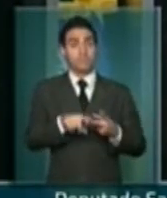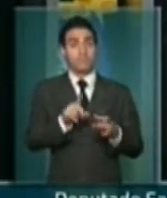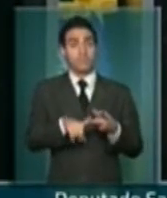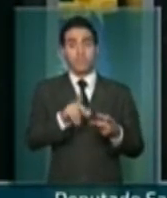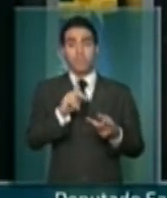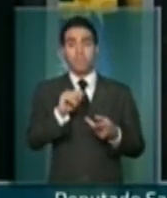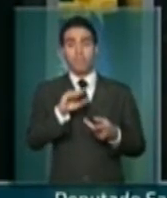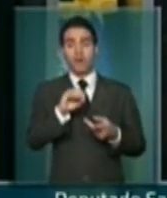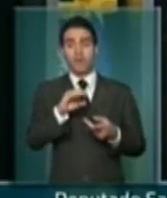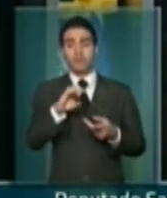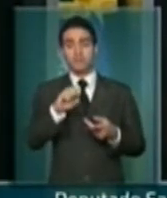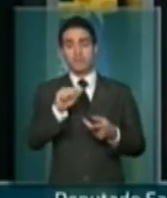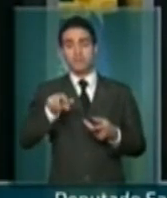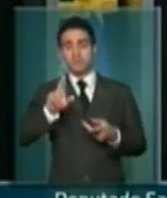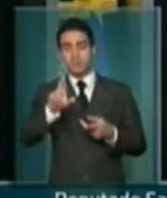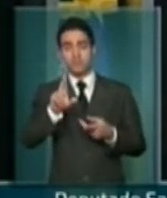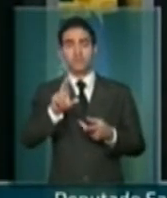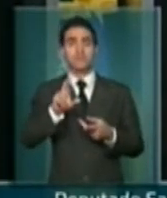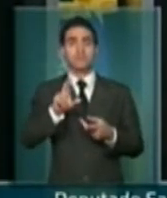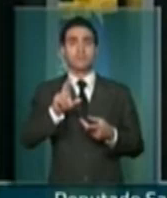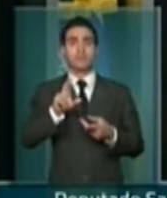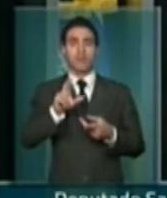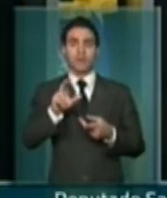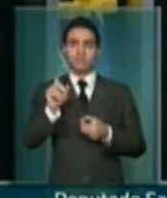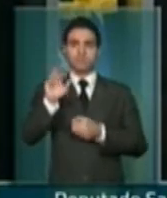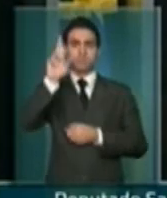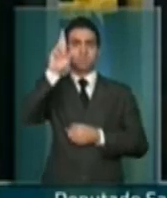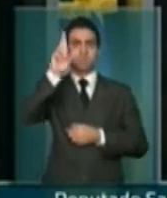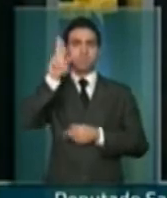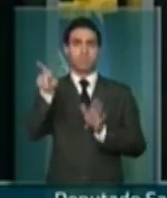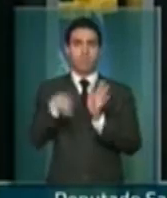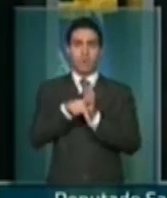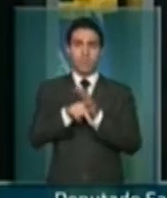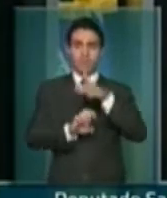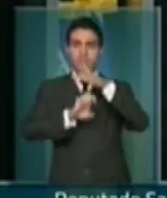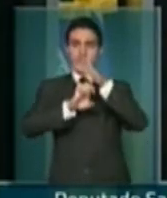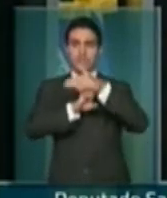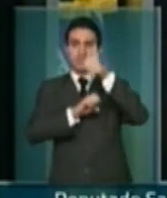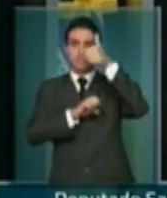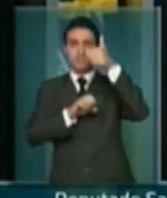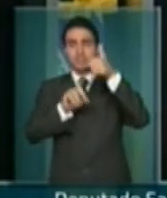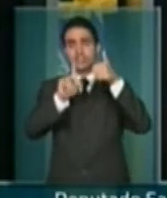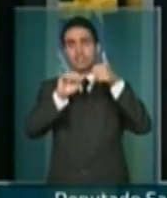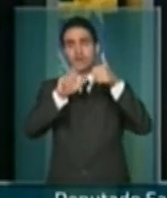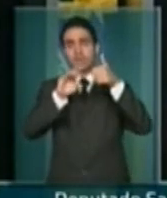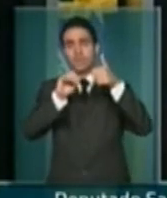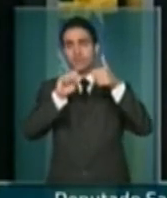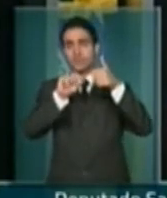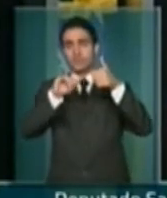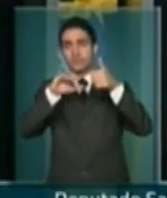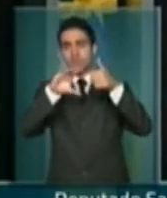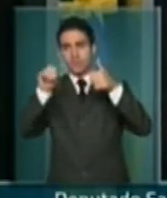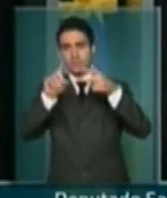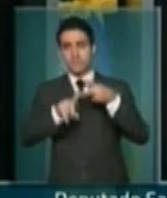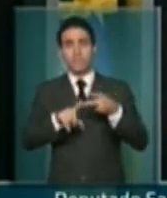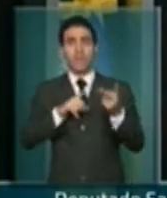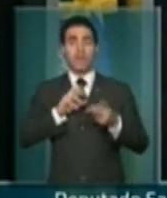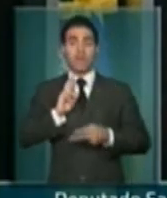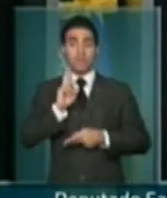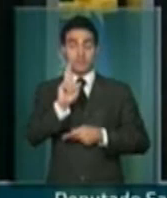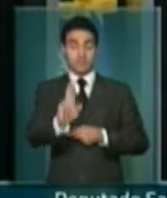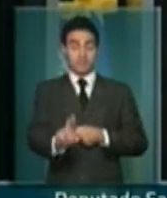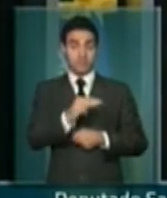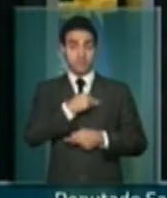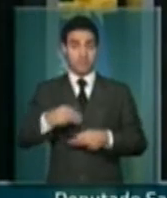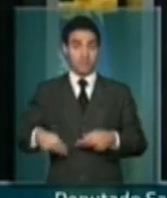Paulo César Marques, condômino dos Diários Associados, o representante do ministro do Turismo, Walter